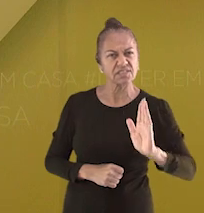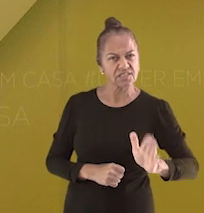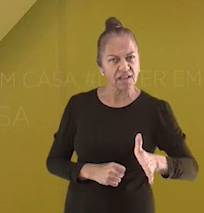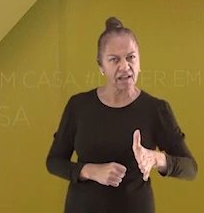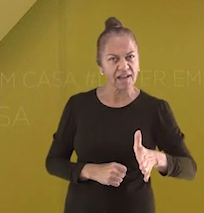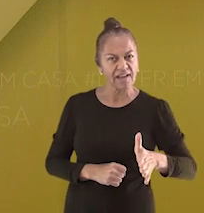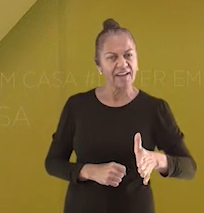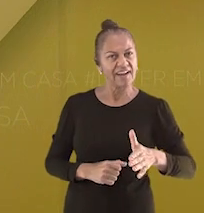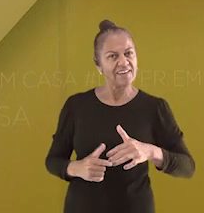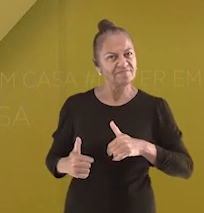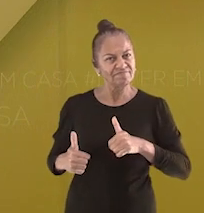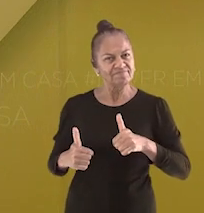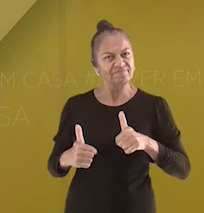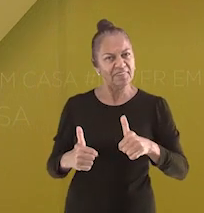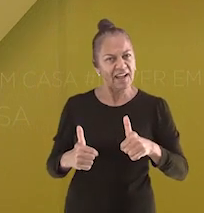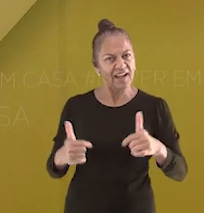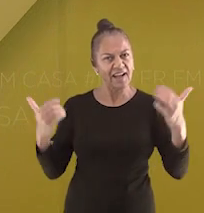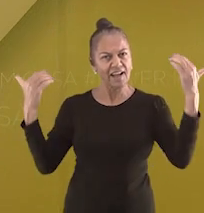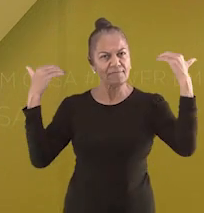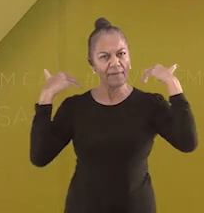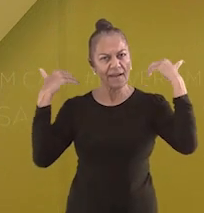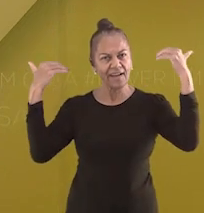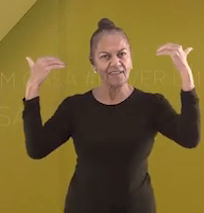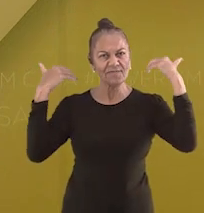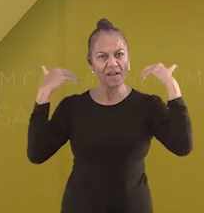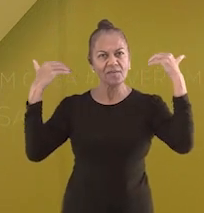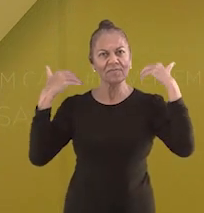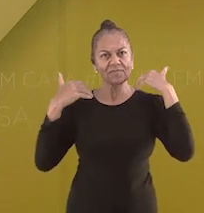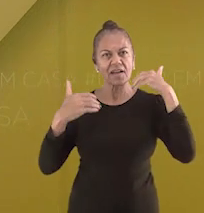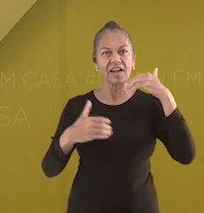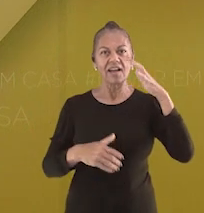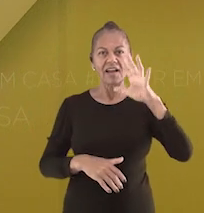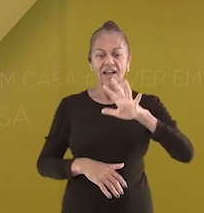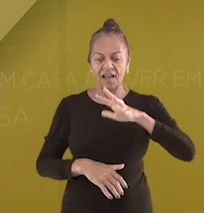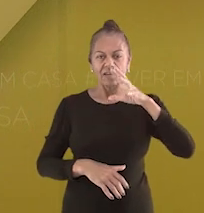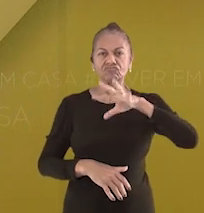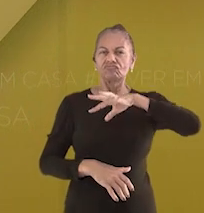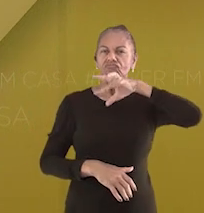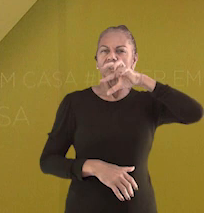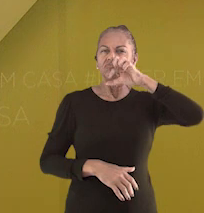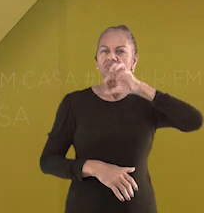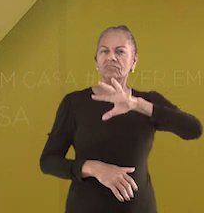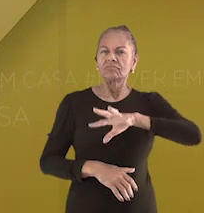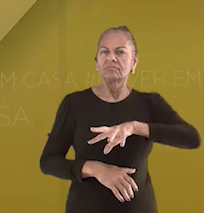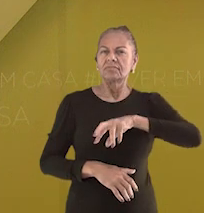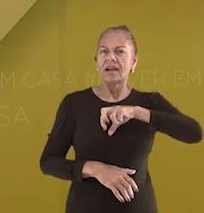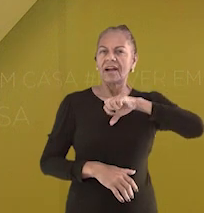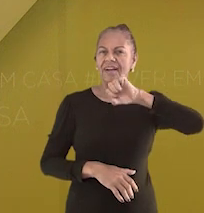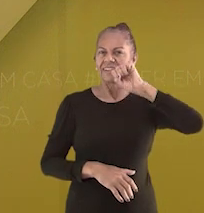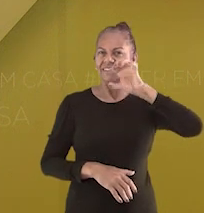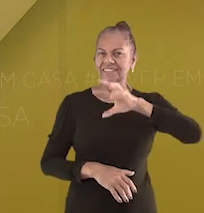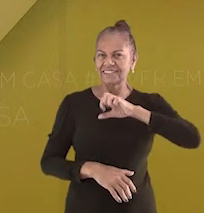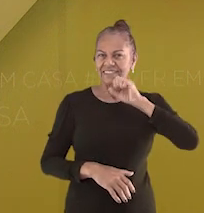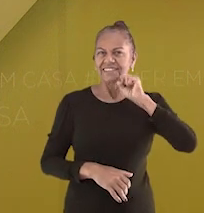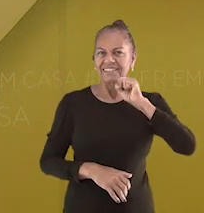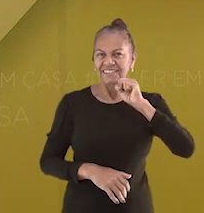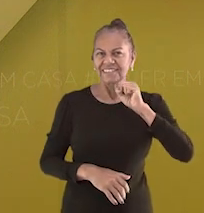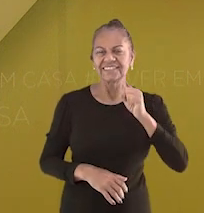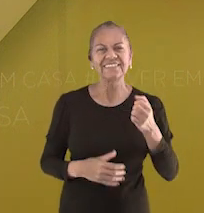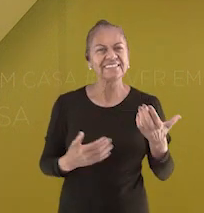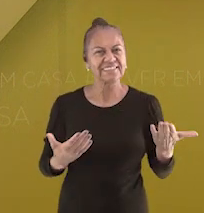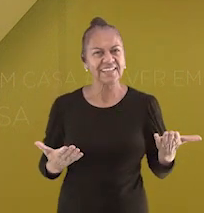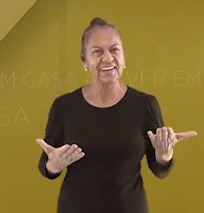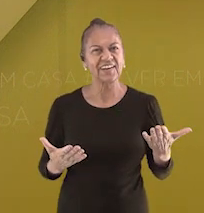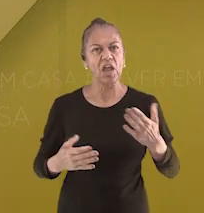você não sabe o que é uma atividade aeróbica, não se preocupe. Fique por aqui que logo logo eu vou explicar. E não